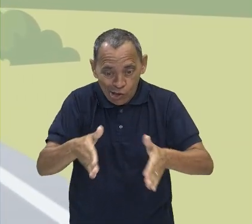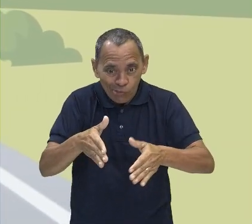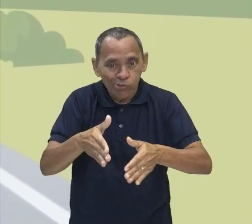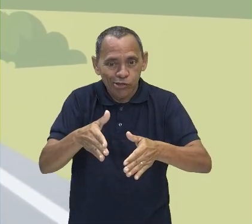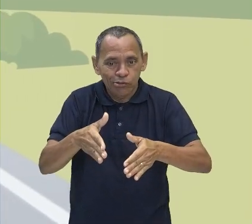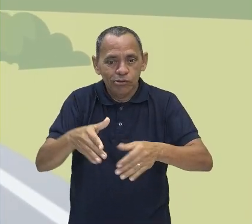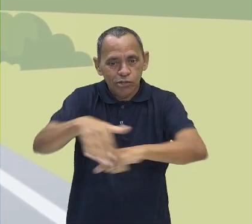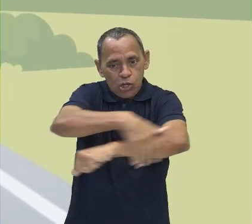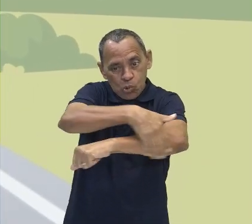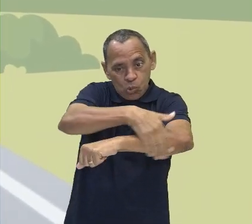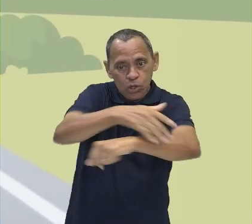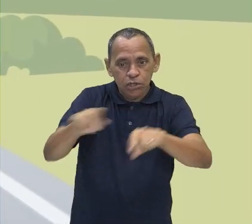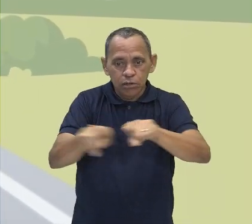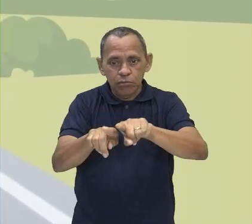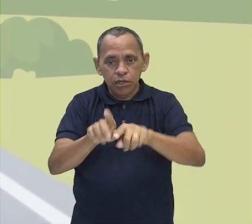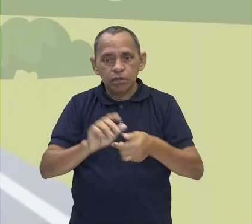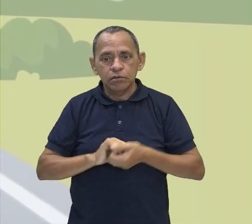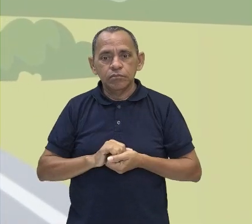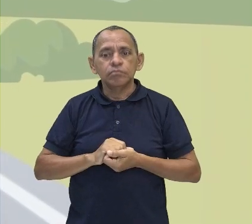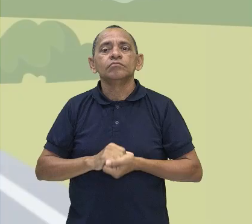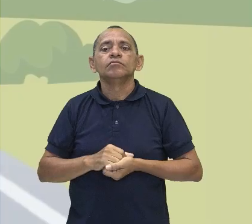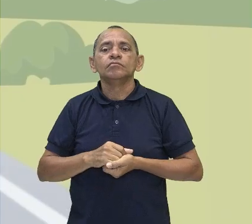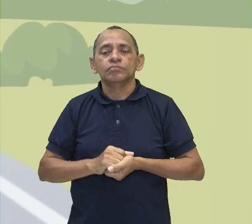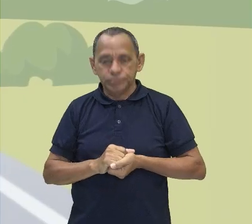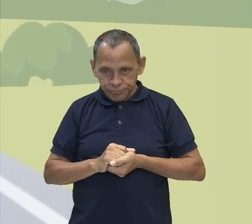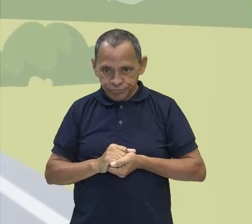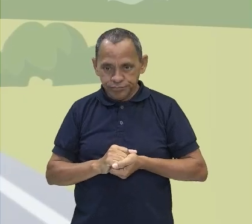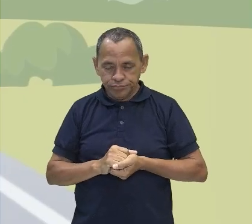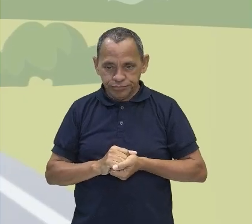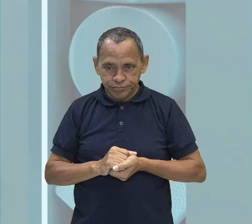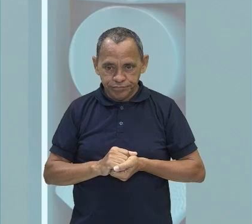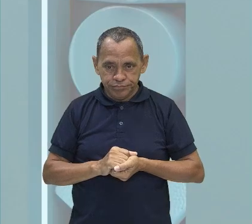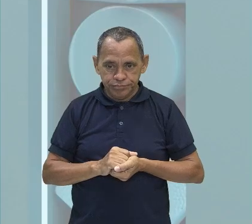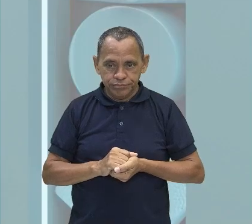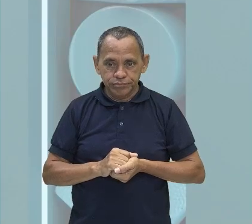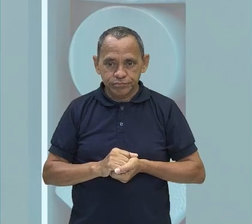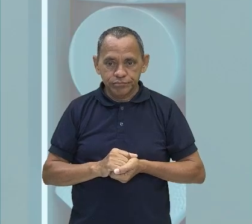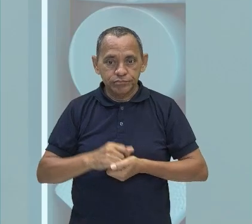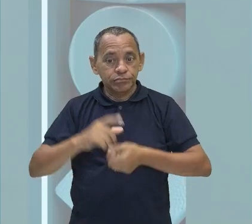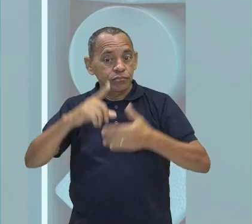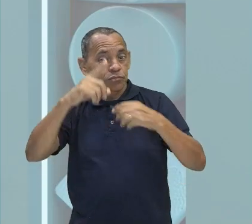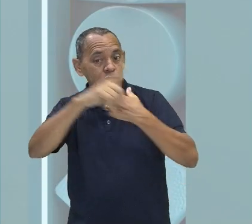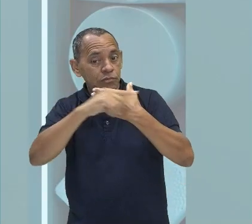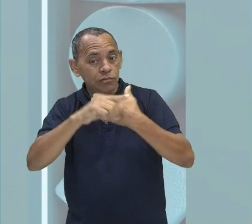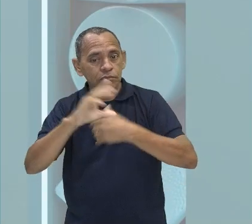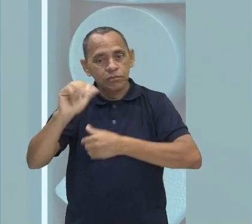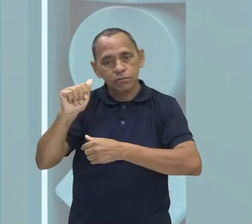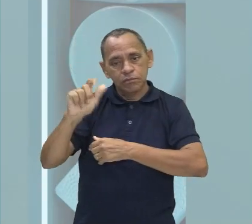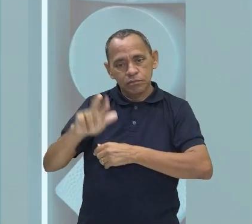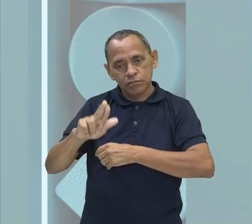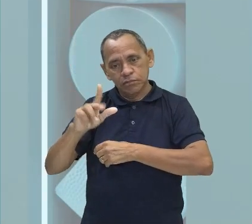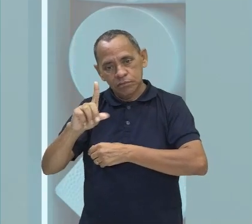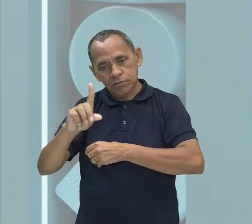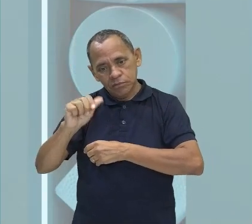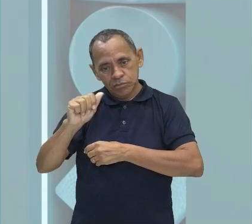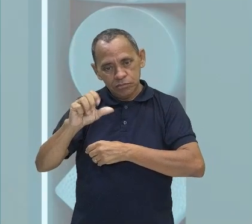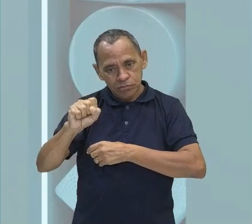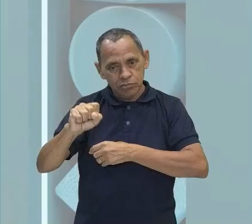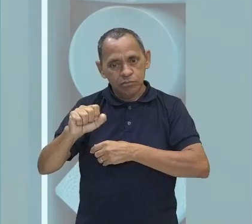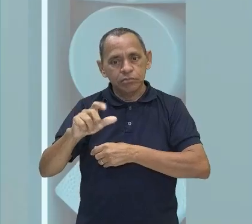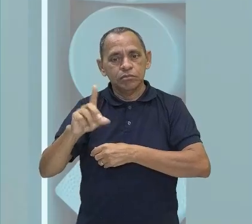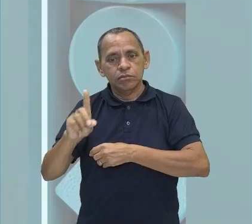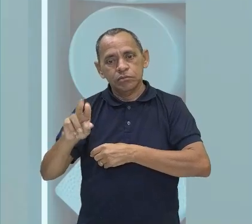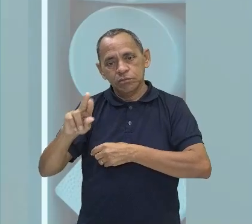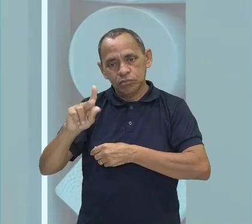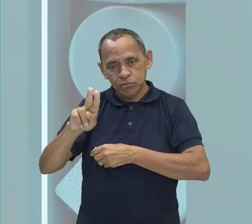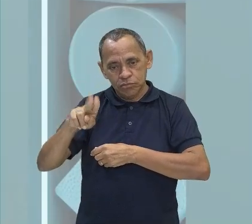pedra. Carlos Drummond de Andrade. Temos então um texto clássico de Carlos Drummond de Andrade,